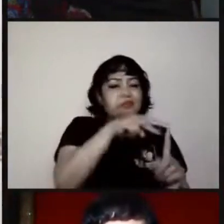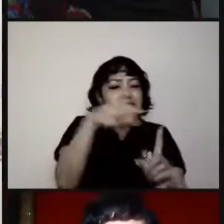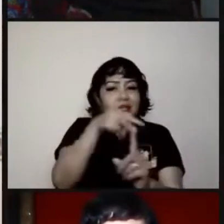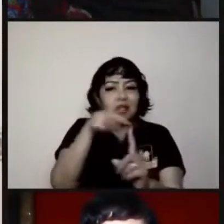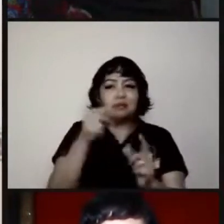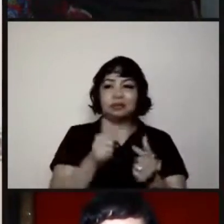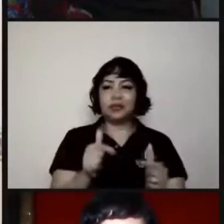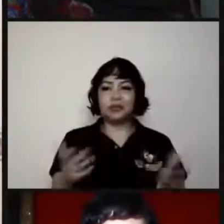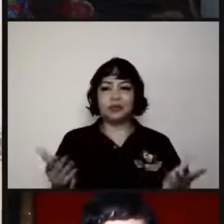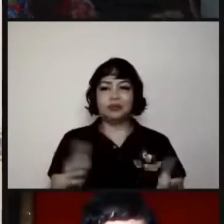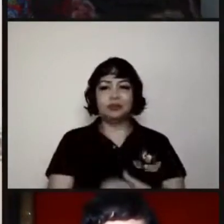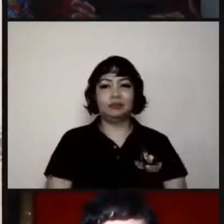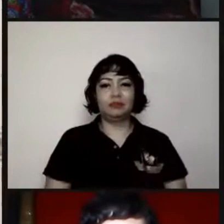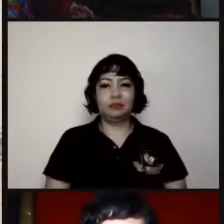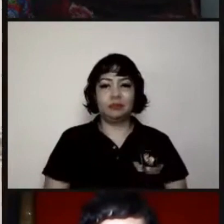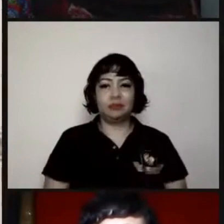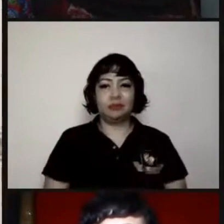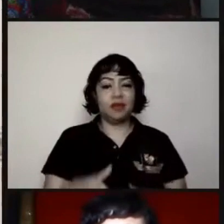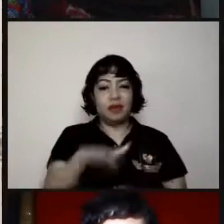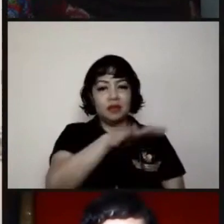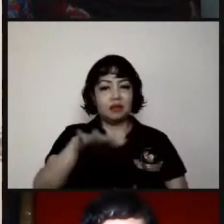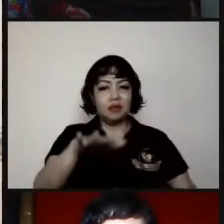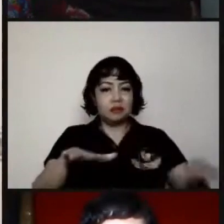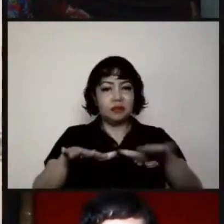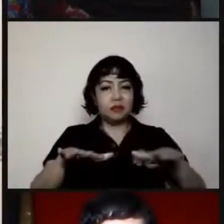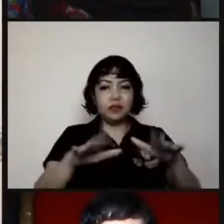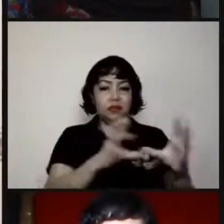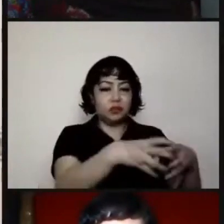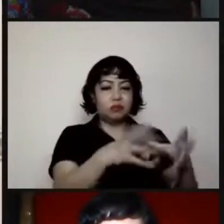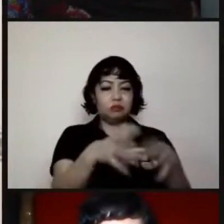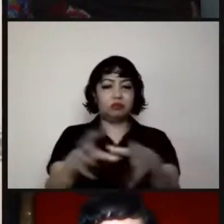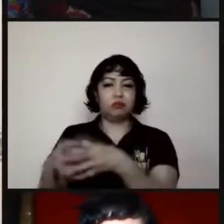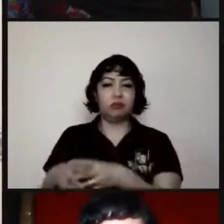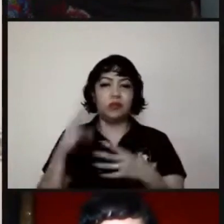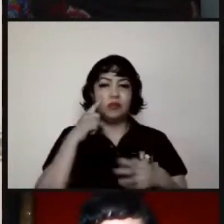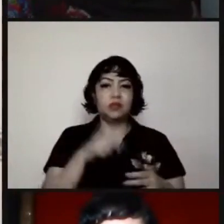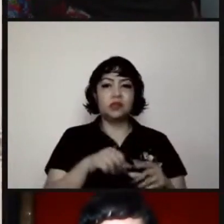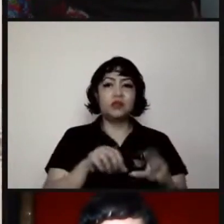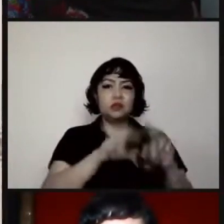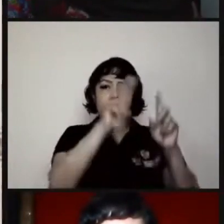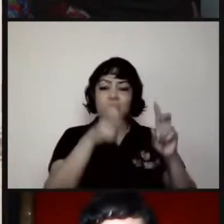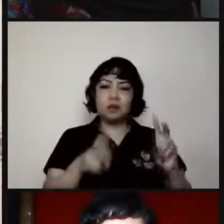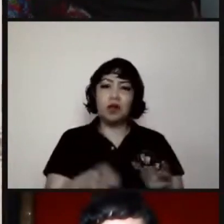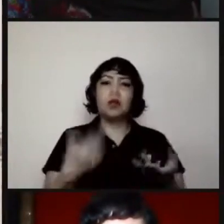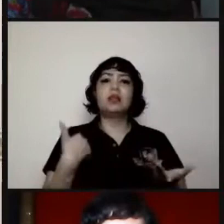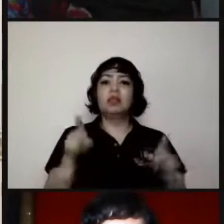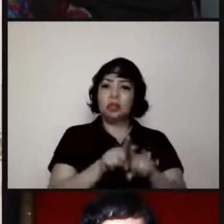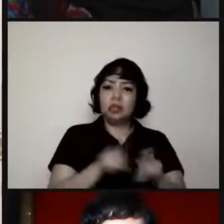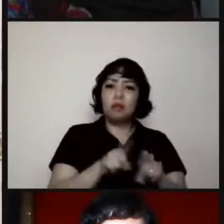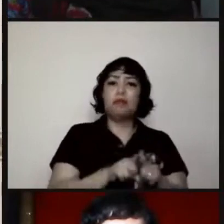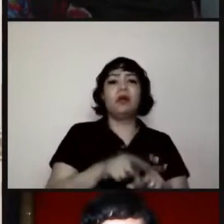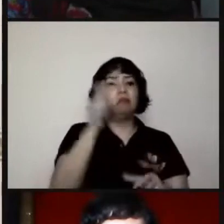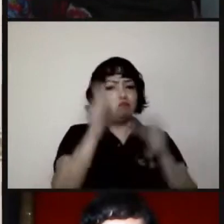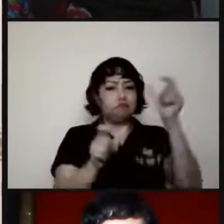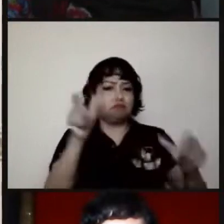um ocupando as, né, quadros essas pessoas proporcionalmente que você menores. Fernando citou também os Gasparini no fundadores de alto, à direita, deficiência a também, né? tradutora de